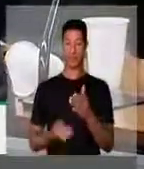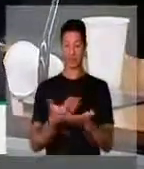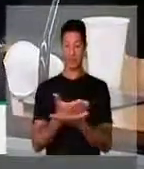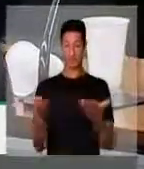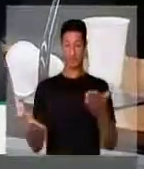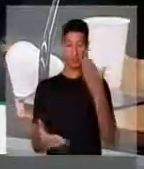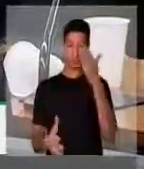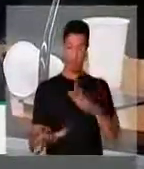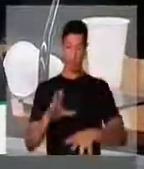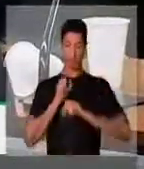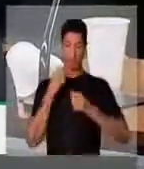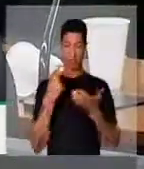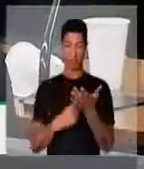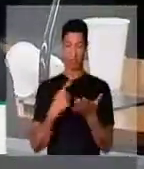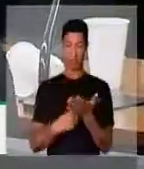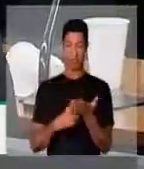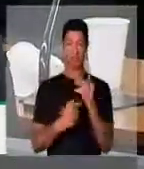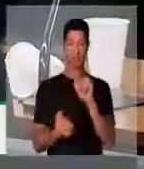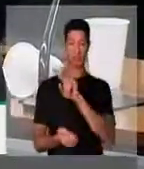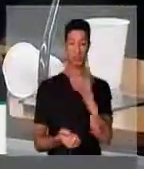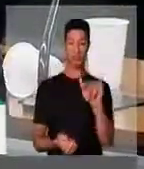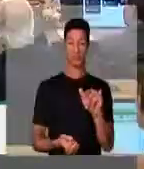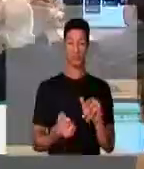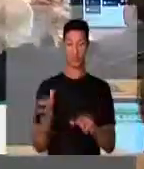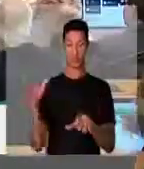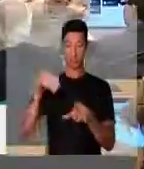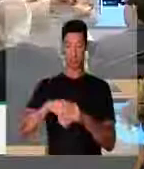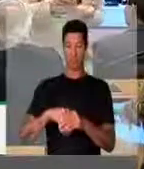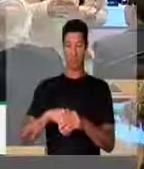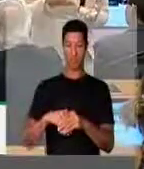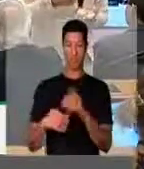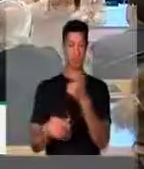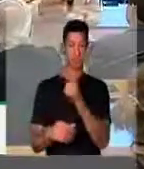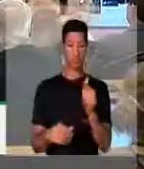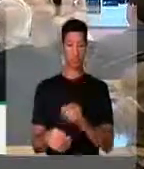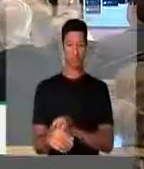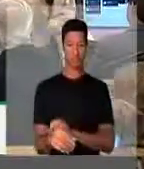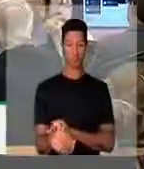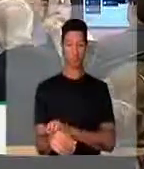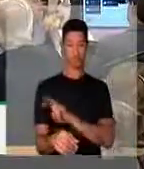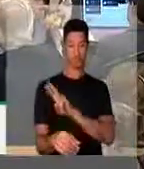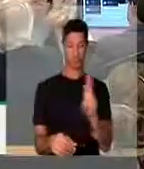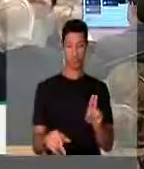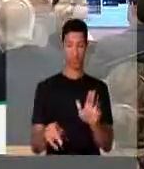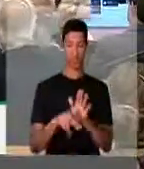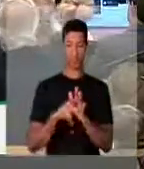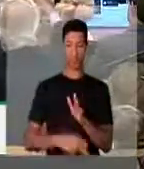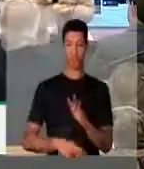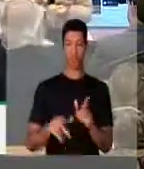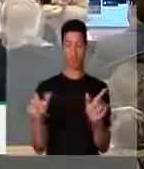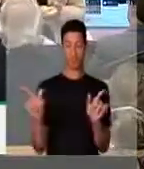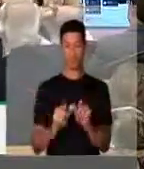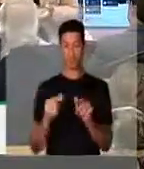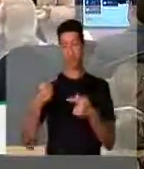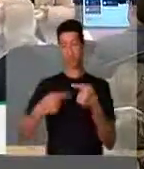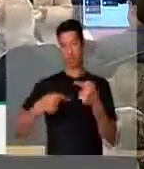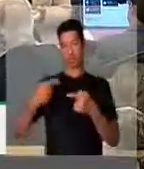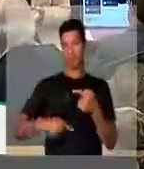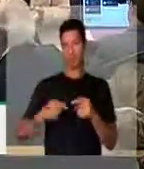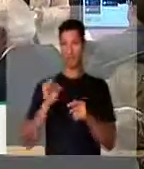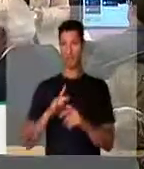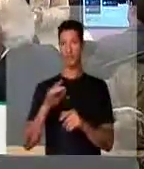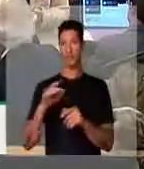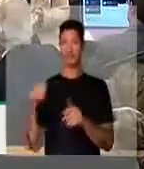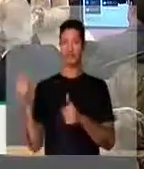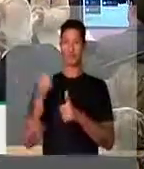Vossa Excelência assumiu o compromisso de que seriam incluídos e não foram. Em nome de uma pequinez política,